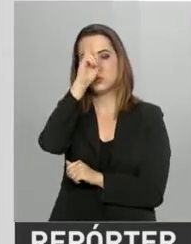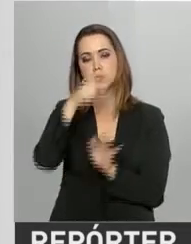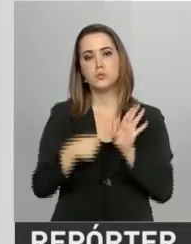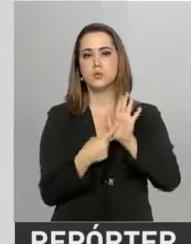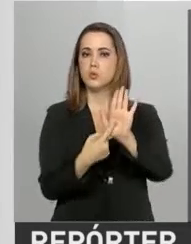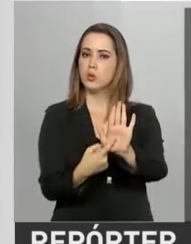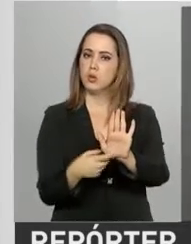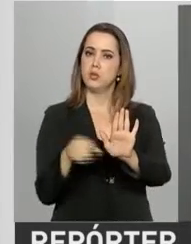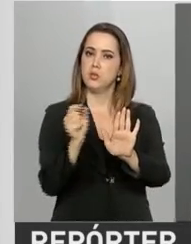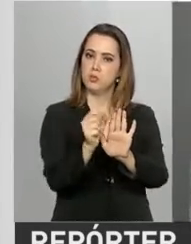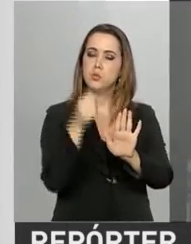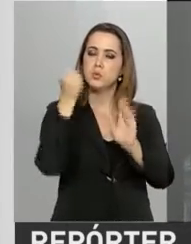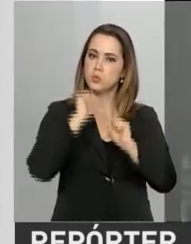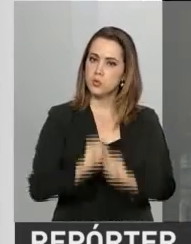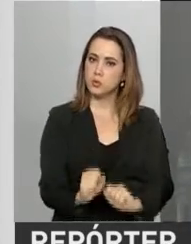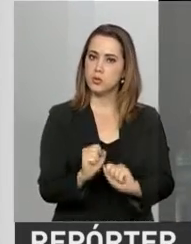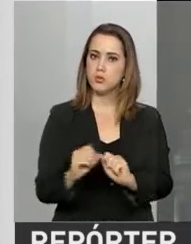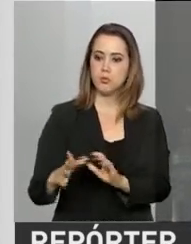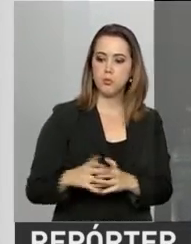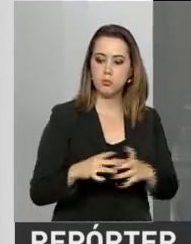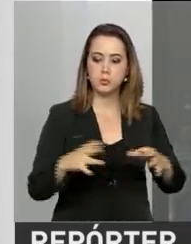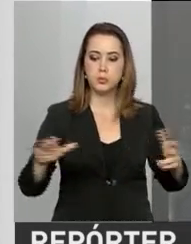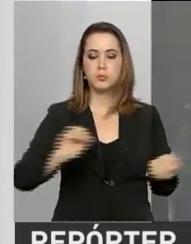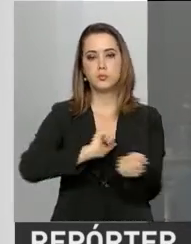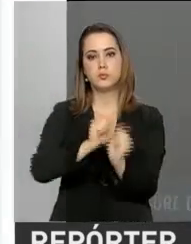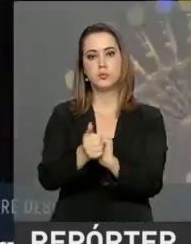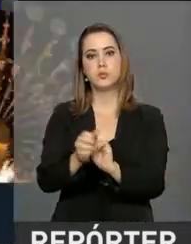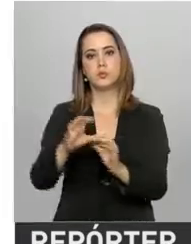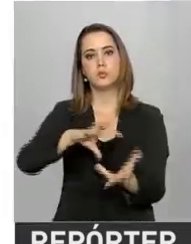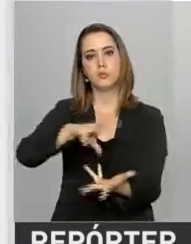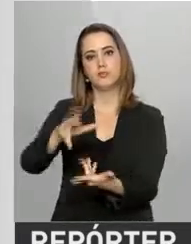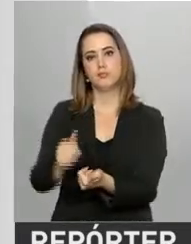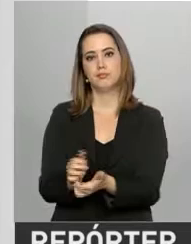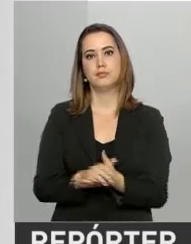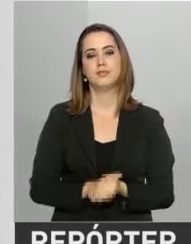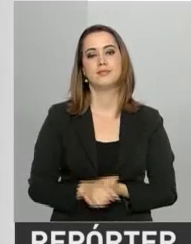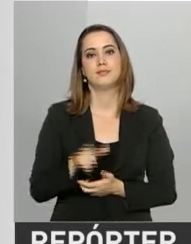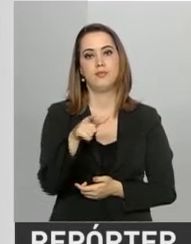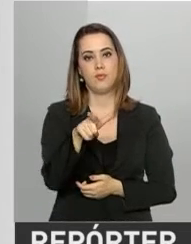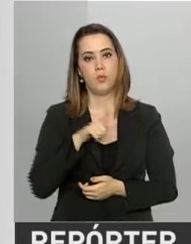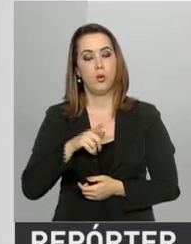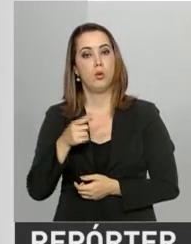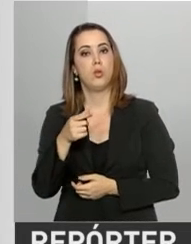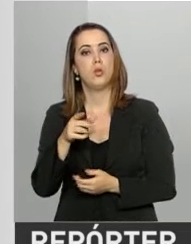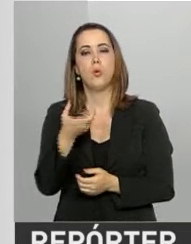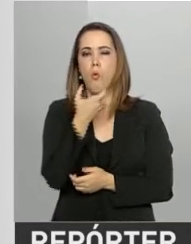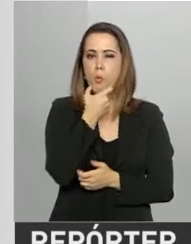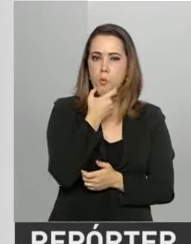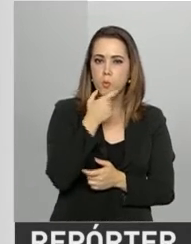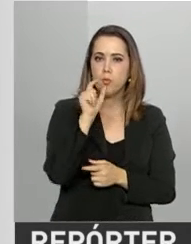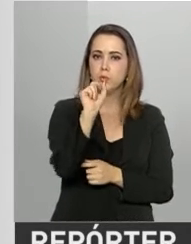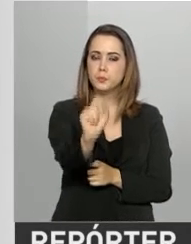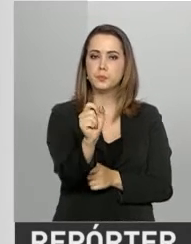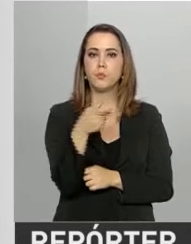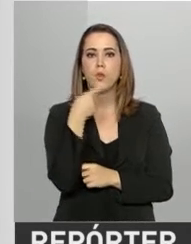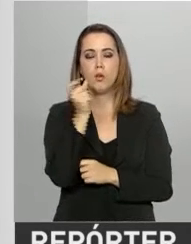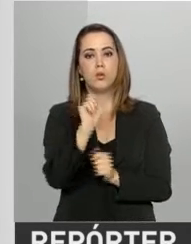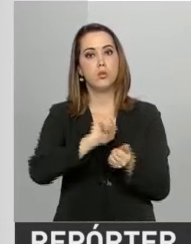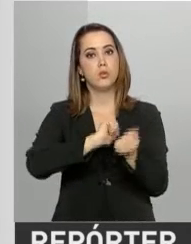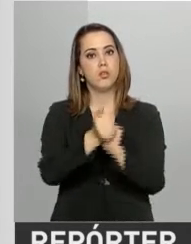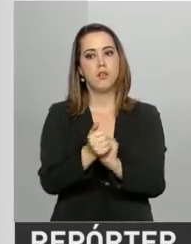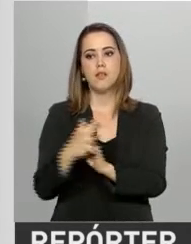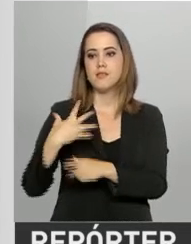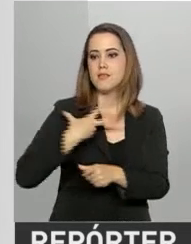de organizar o maior evento esportivo do planeta o daily mail do reino unido disse que os esportes